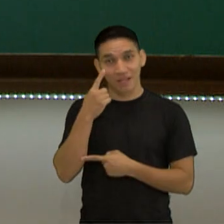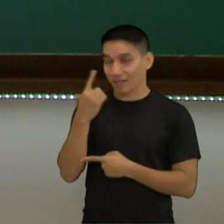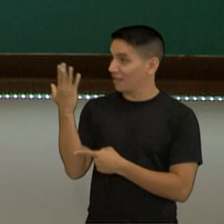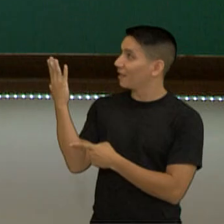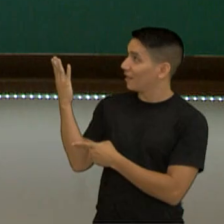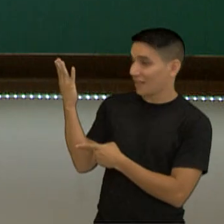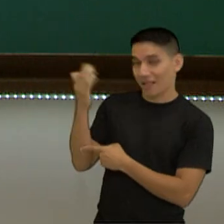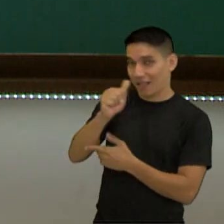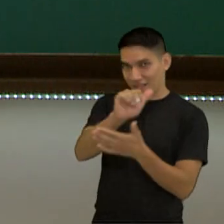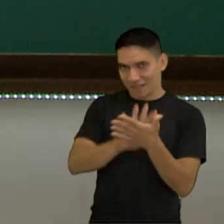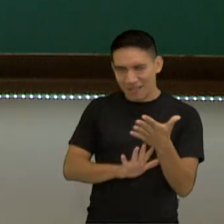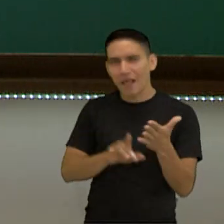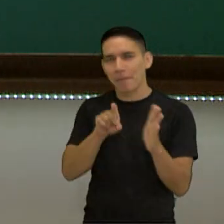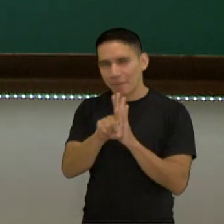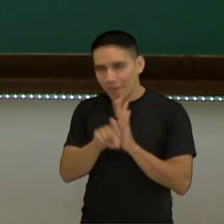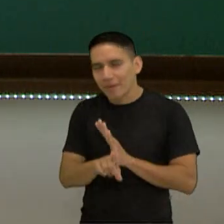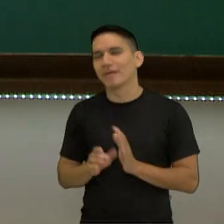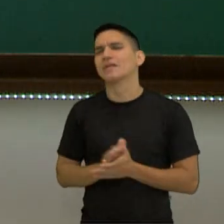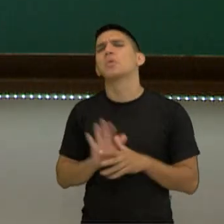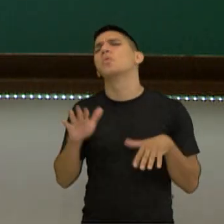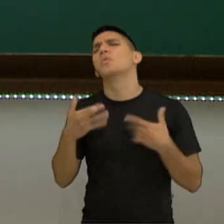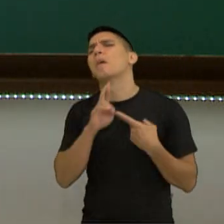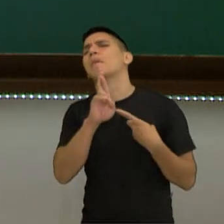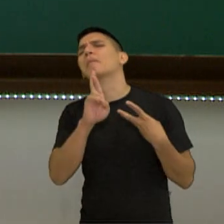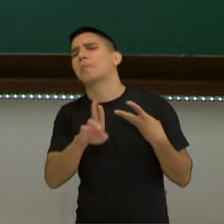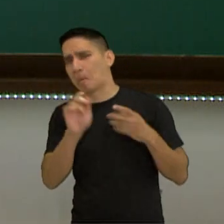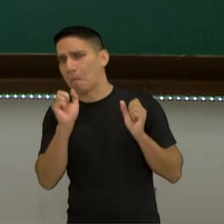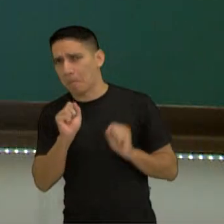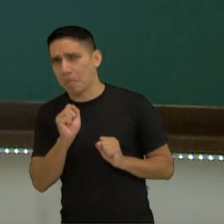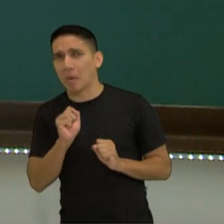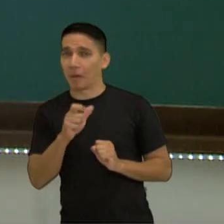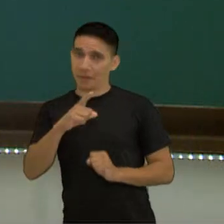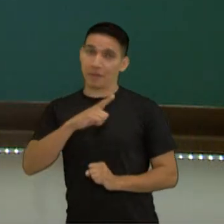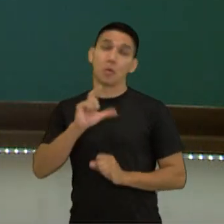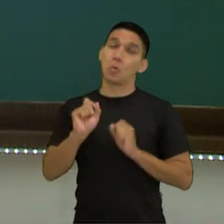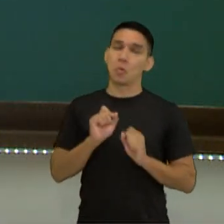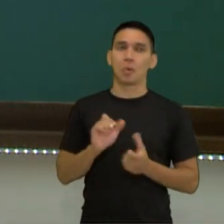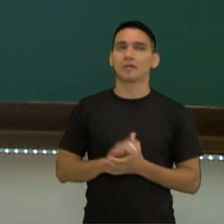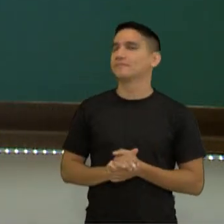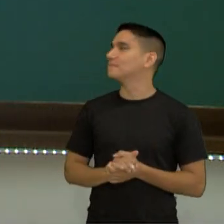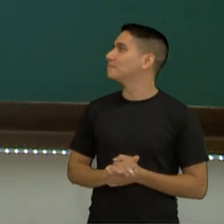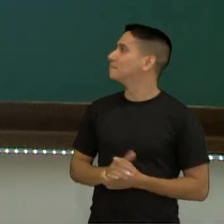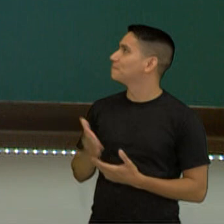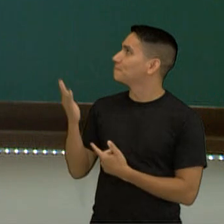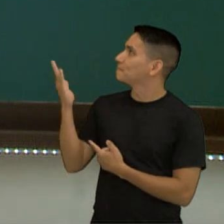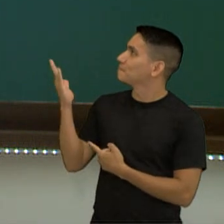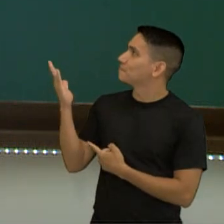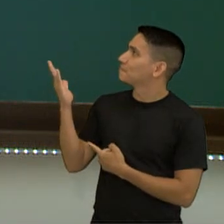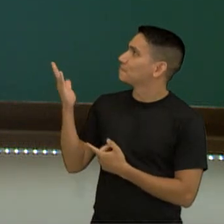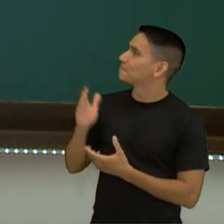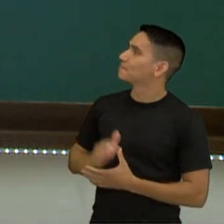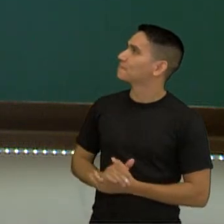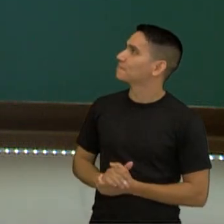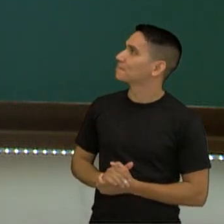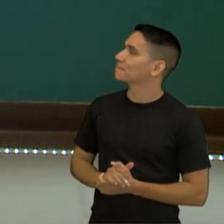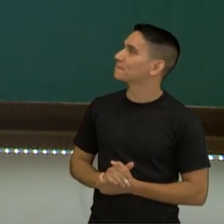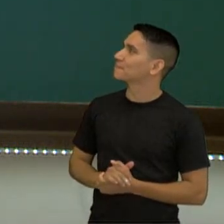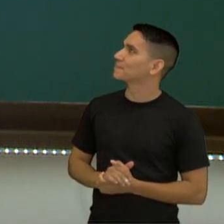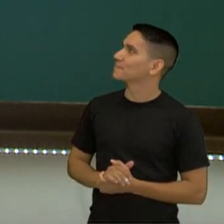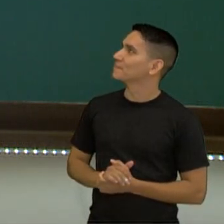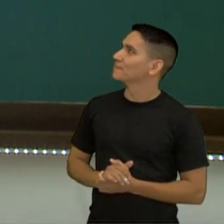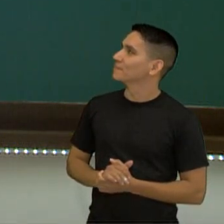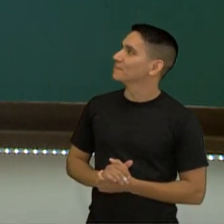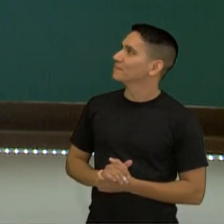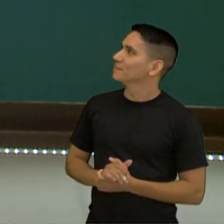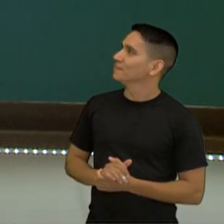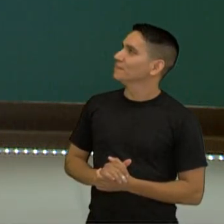Observando o nosso exercício, pessoal, que possíveis respostas que vocês podem ter é I'm studying, I'm chatting online, I'm